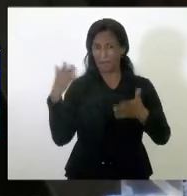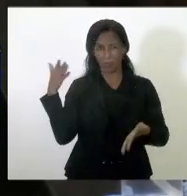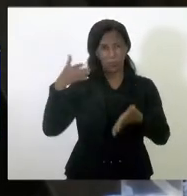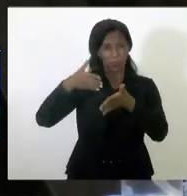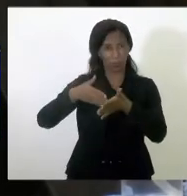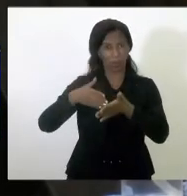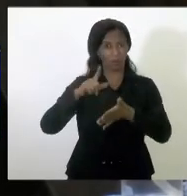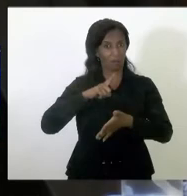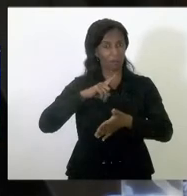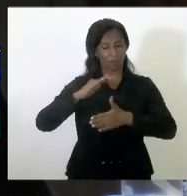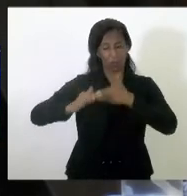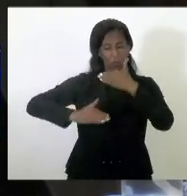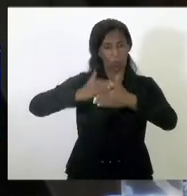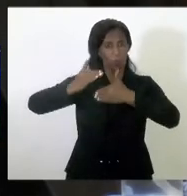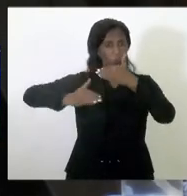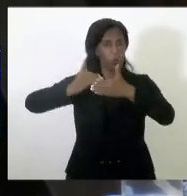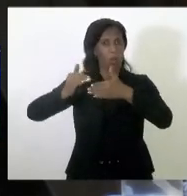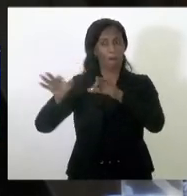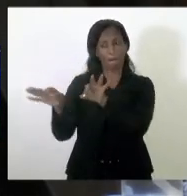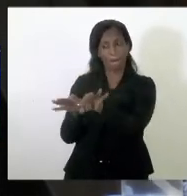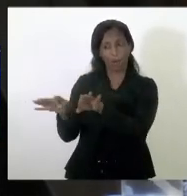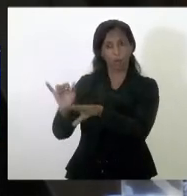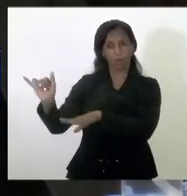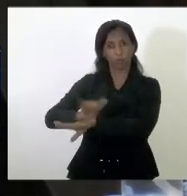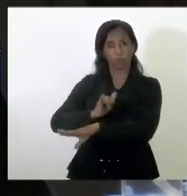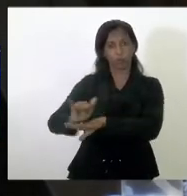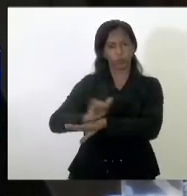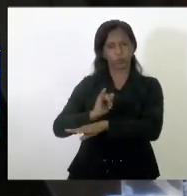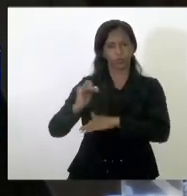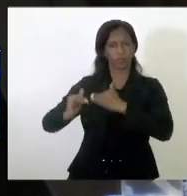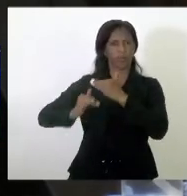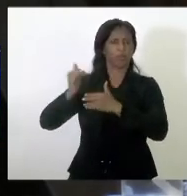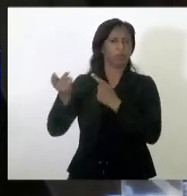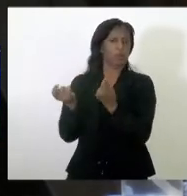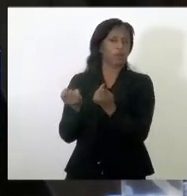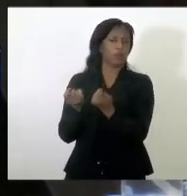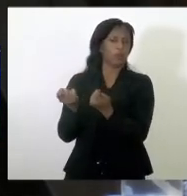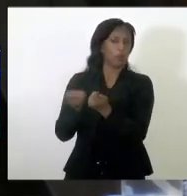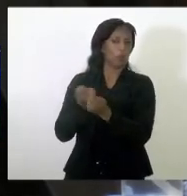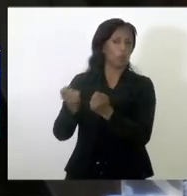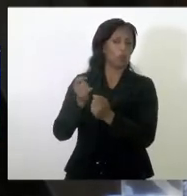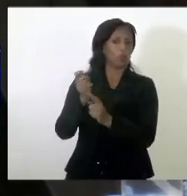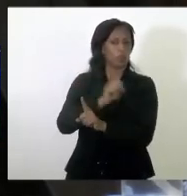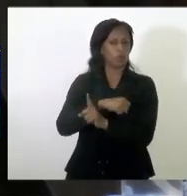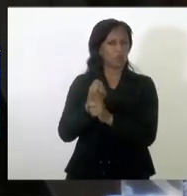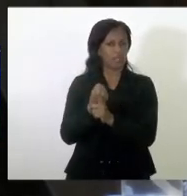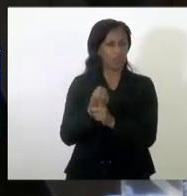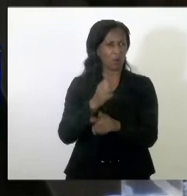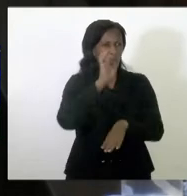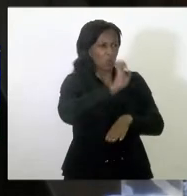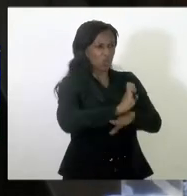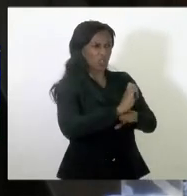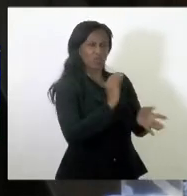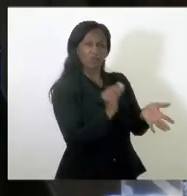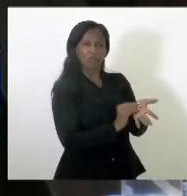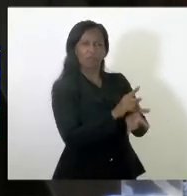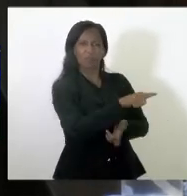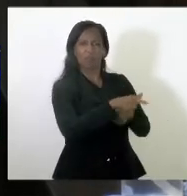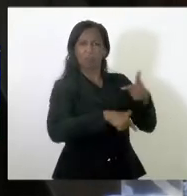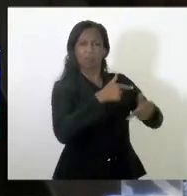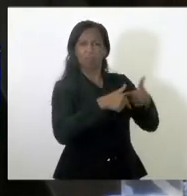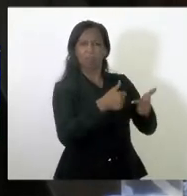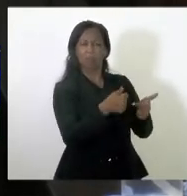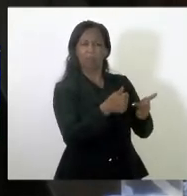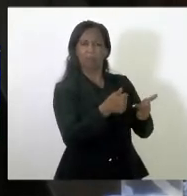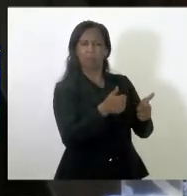desenvolvimento um projeto estratégico de desenvolvimento econômico e social sem o Estado cumprir o seu papel, sem os órgãos